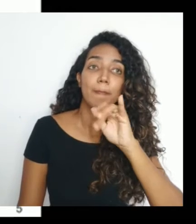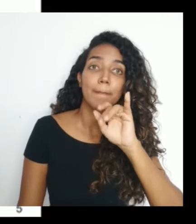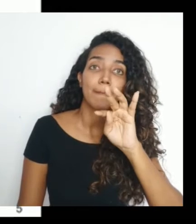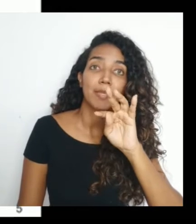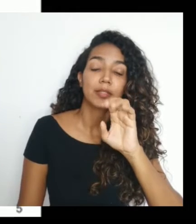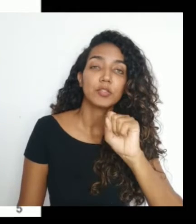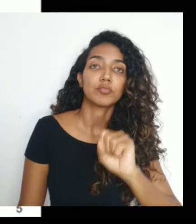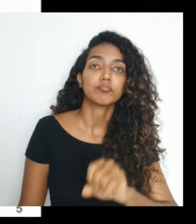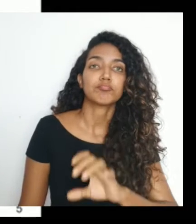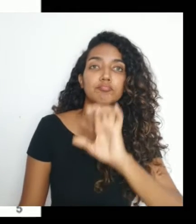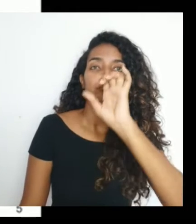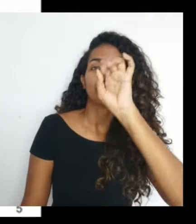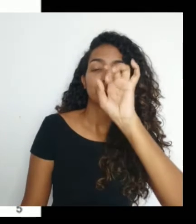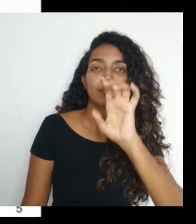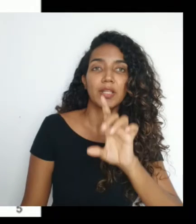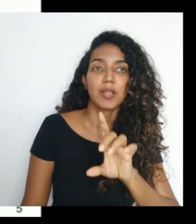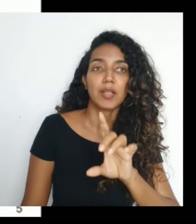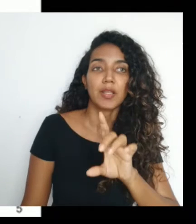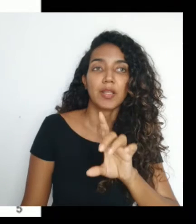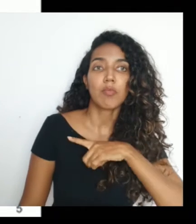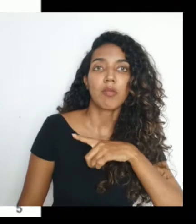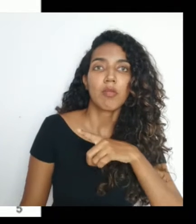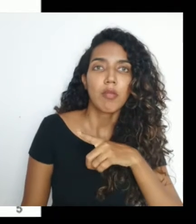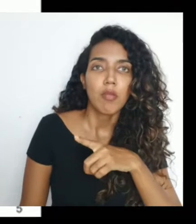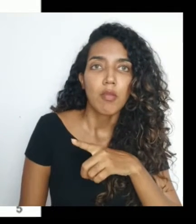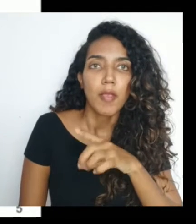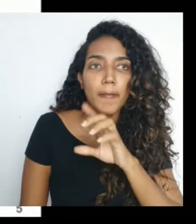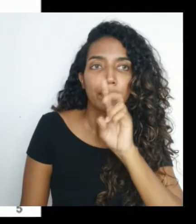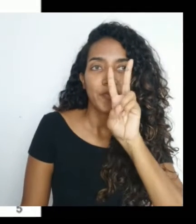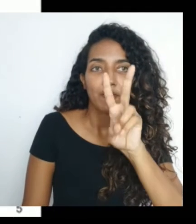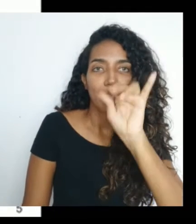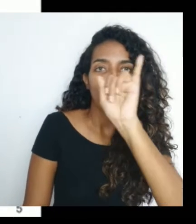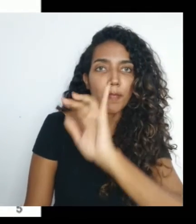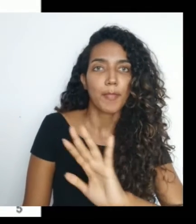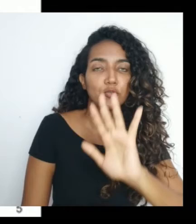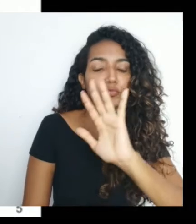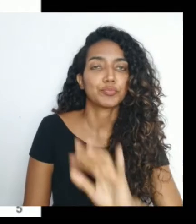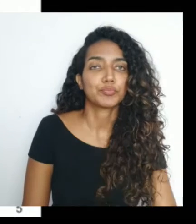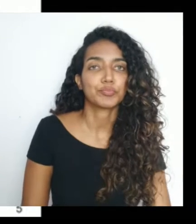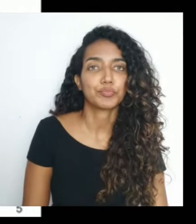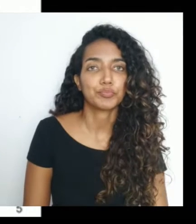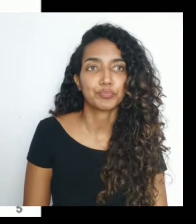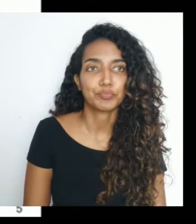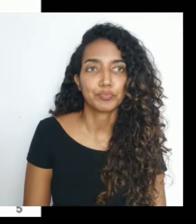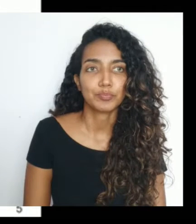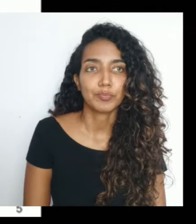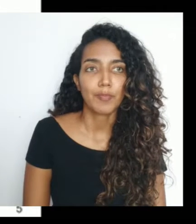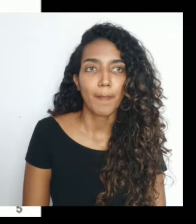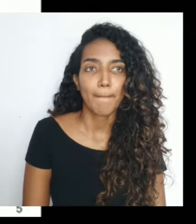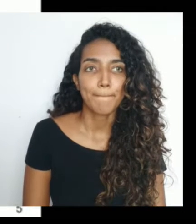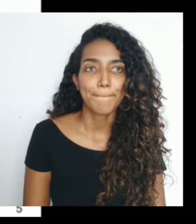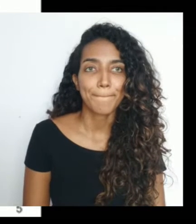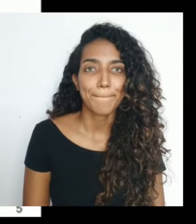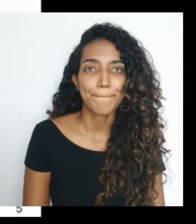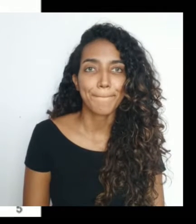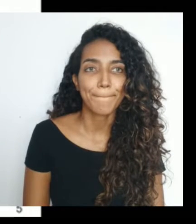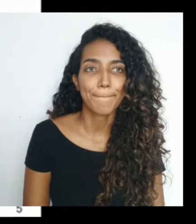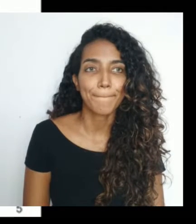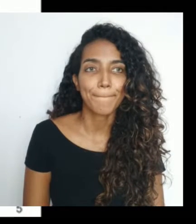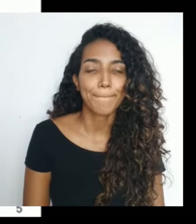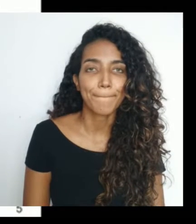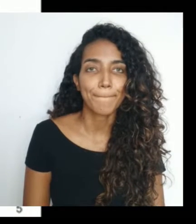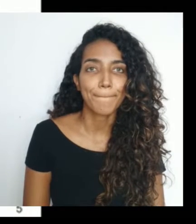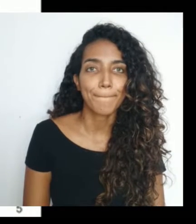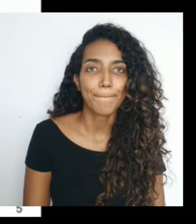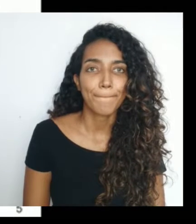um long com 64 bits sem ponto flutuante, um float 32 bits com ponto flutuante e um